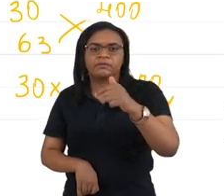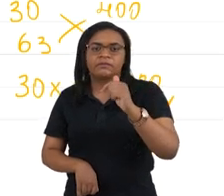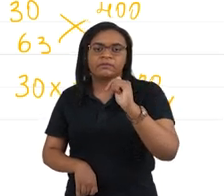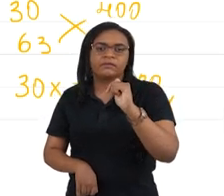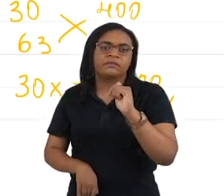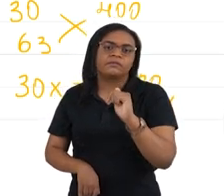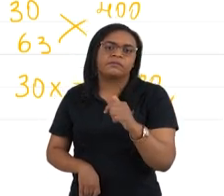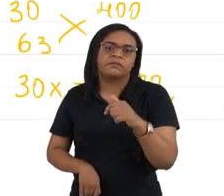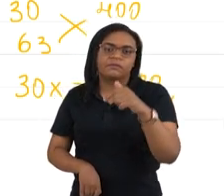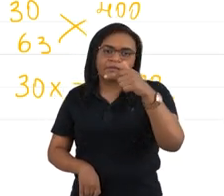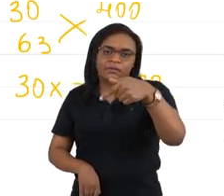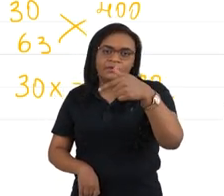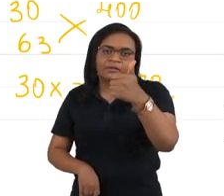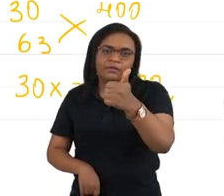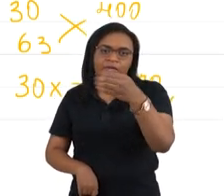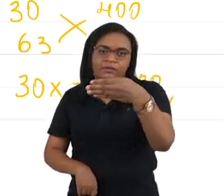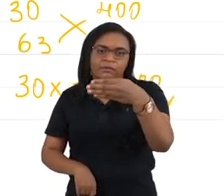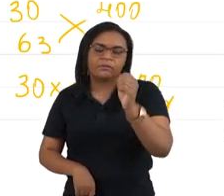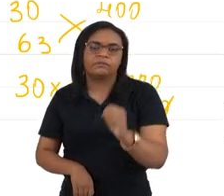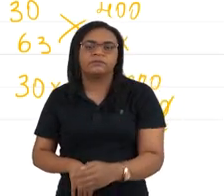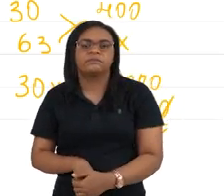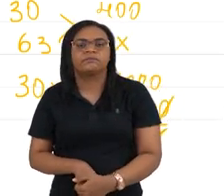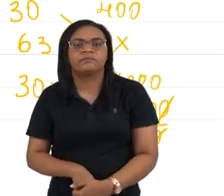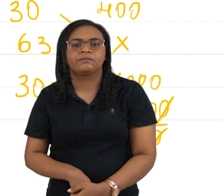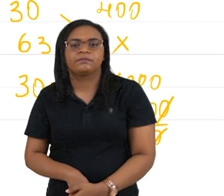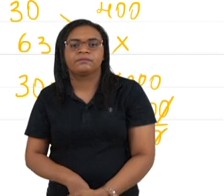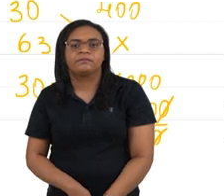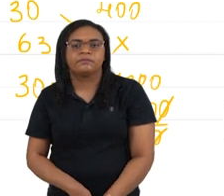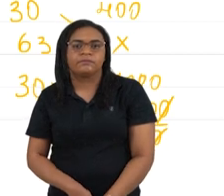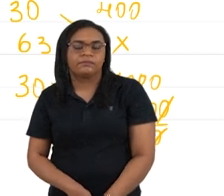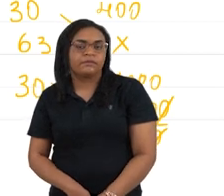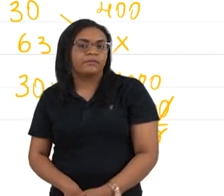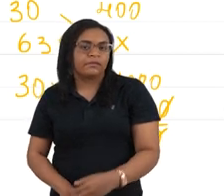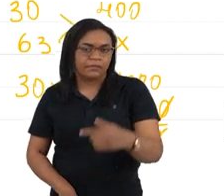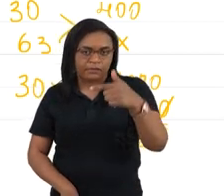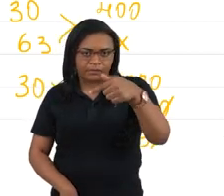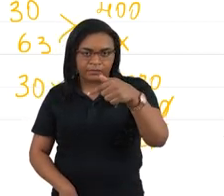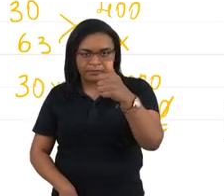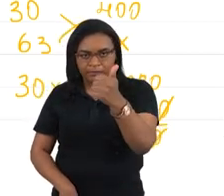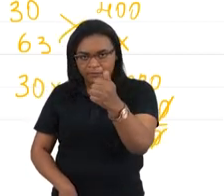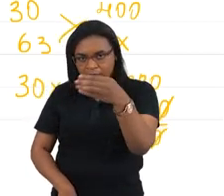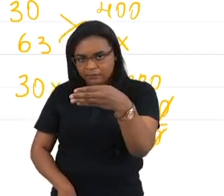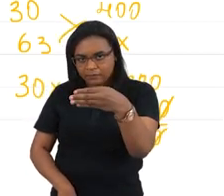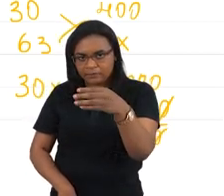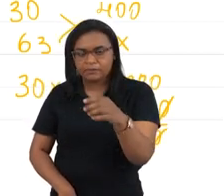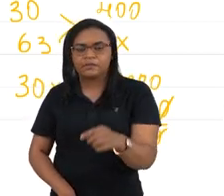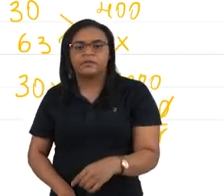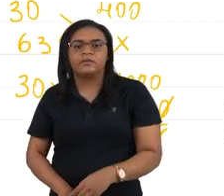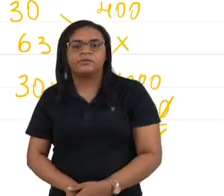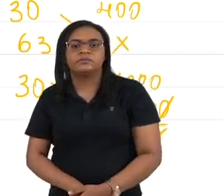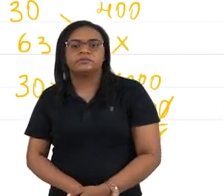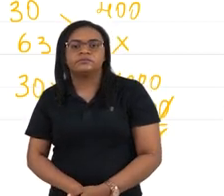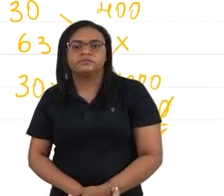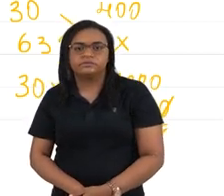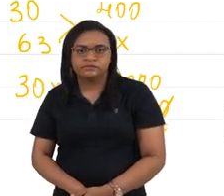2.520 dividido por 3, 714. Então, gente, vai dar 714, não. É